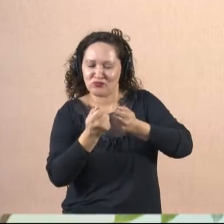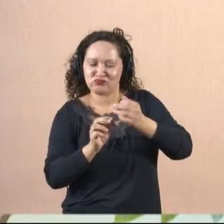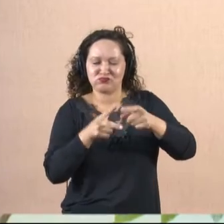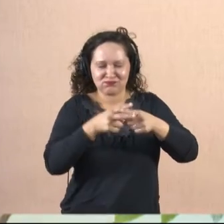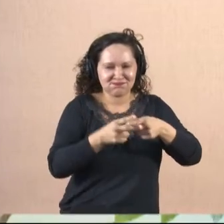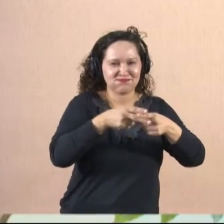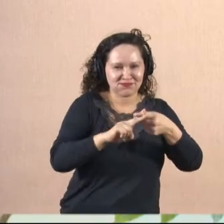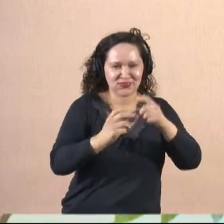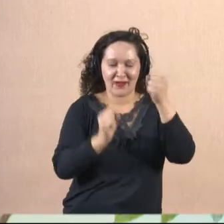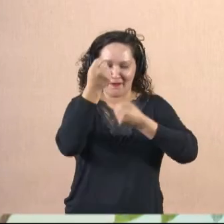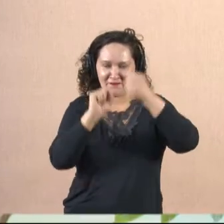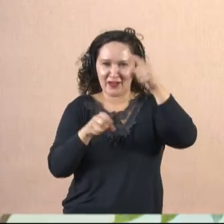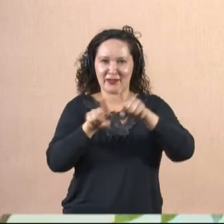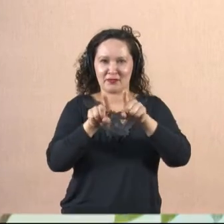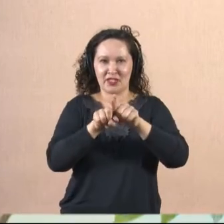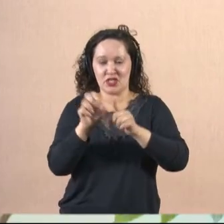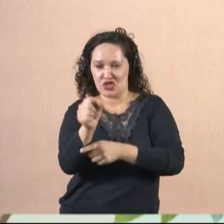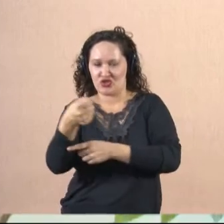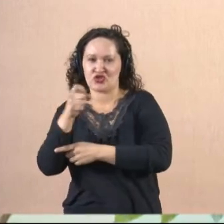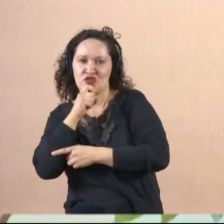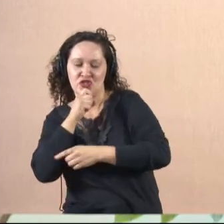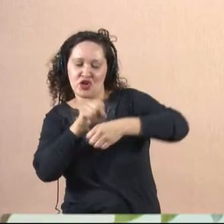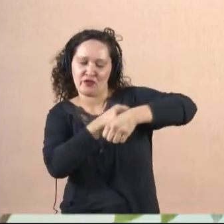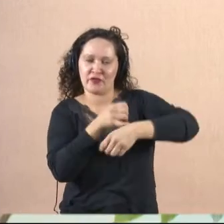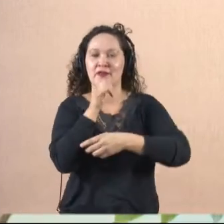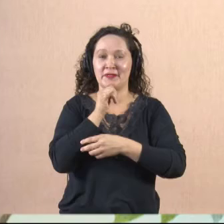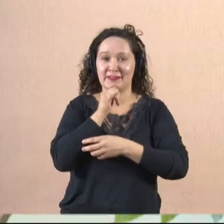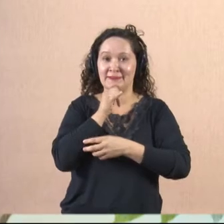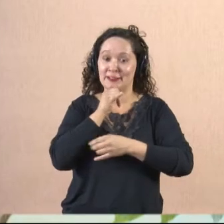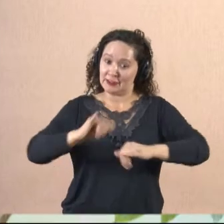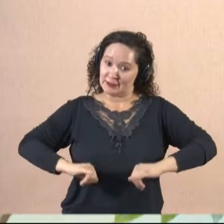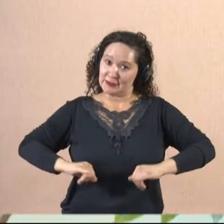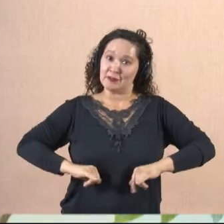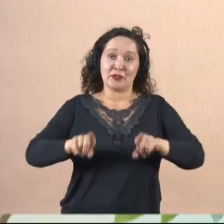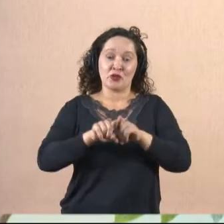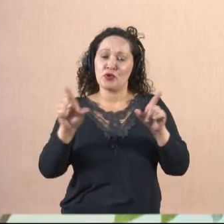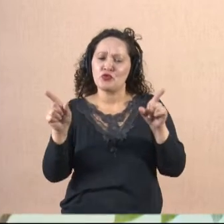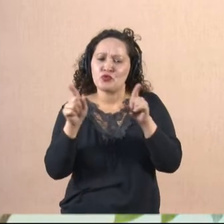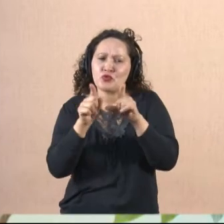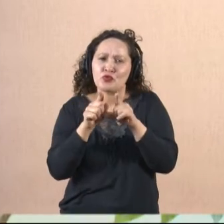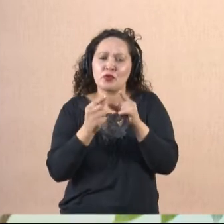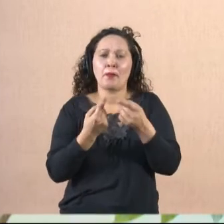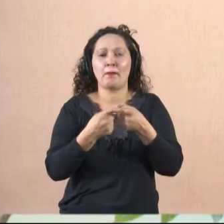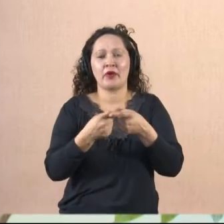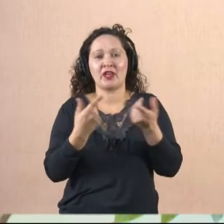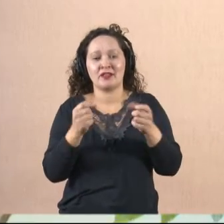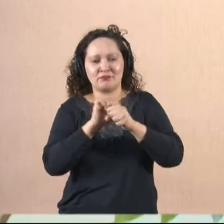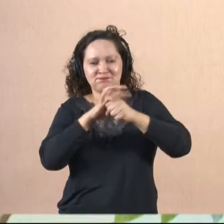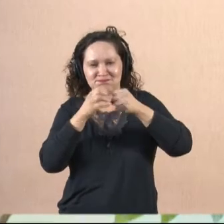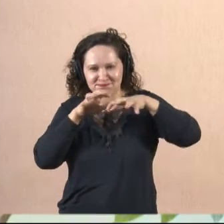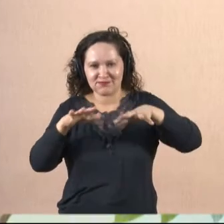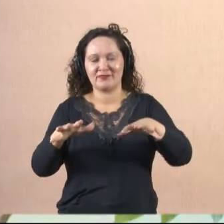as fábricas dos eletros eletrodomésticos estão sofrendo também é por conta da